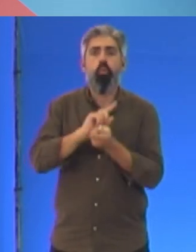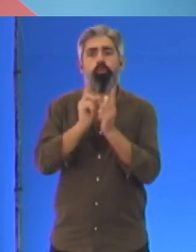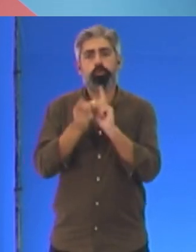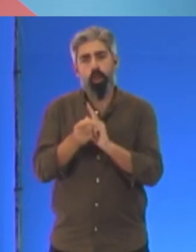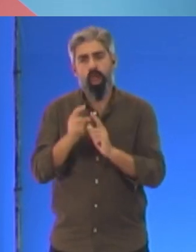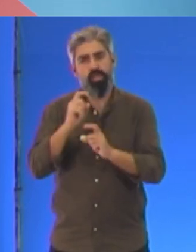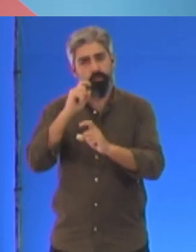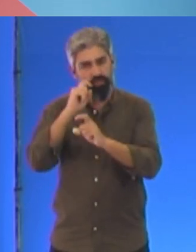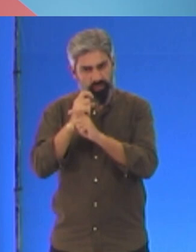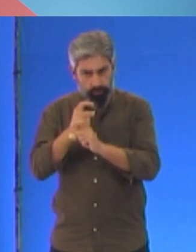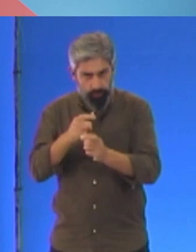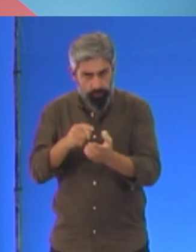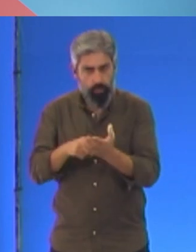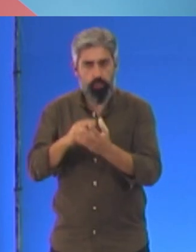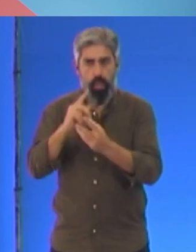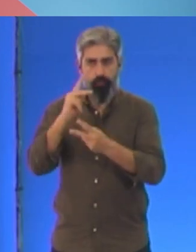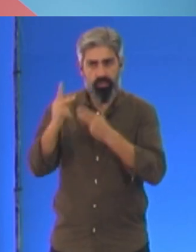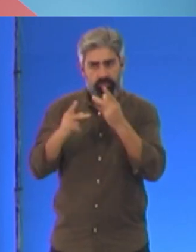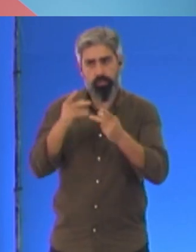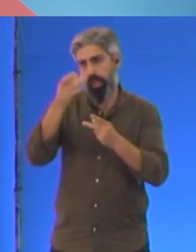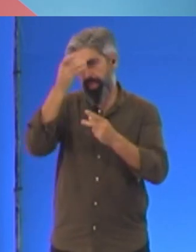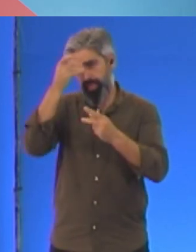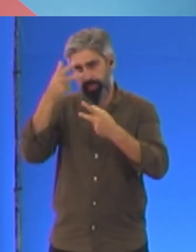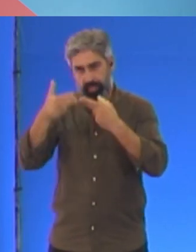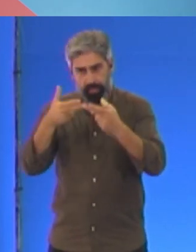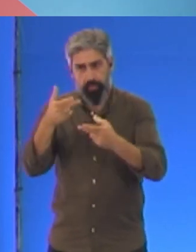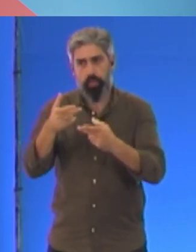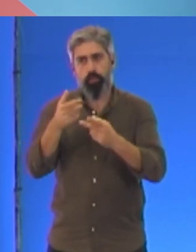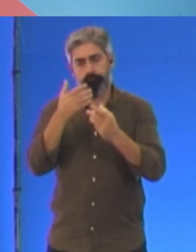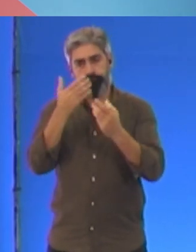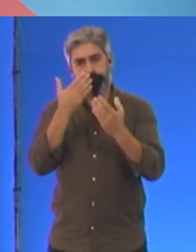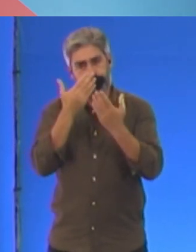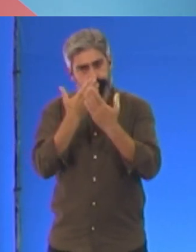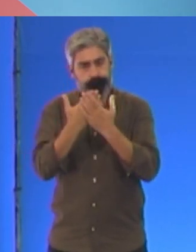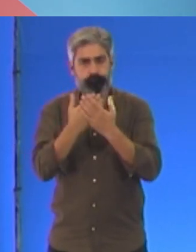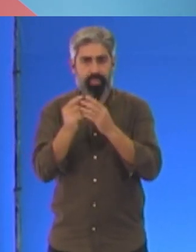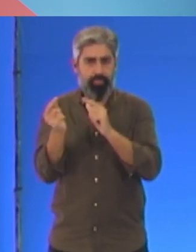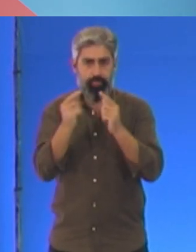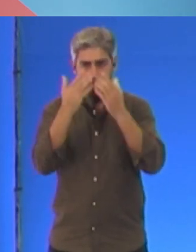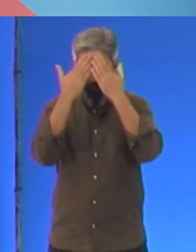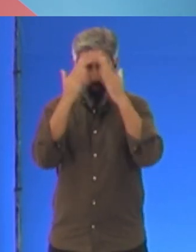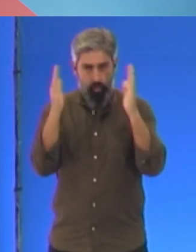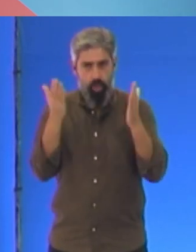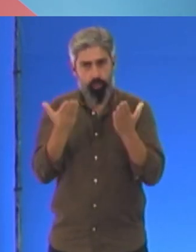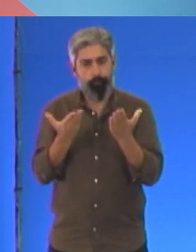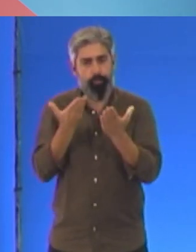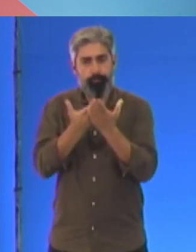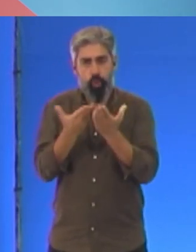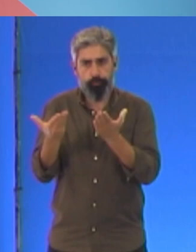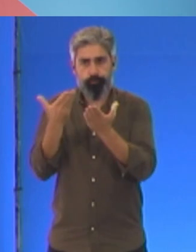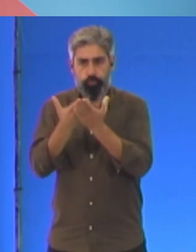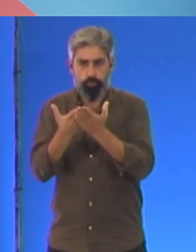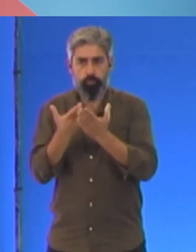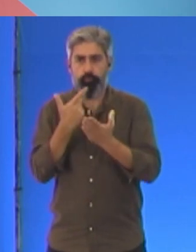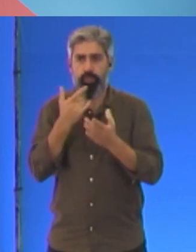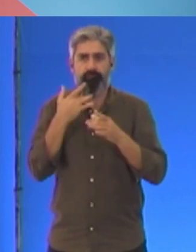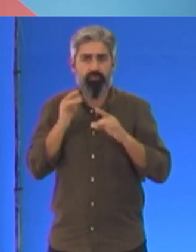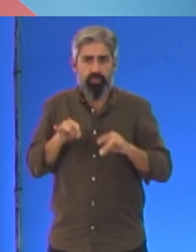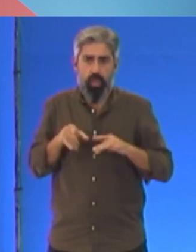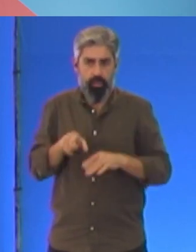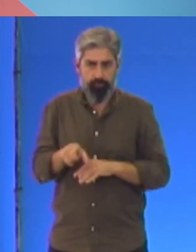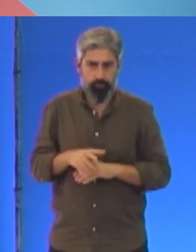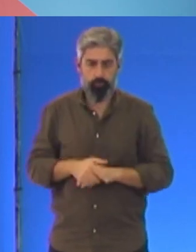exigente na avaliação crítica e no confronto democrático das propostas não podemos evitar